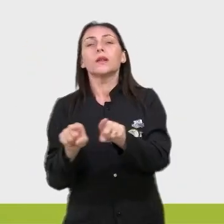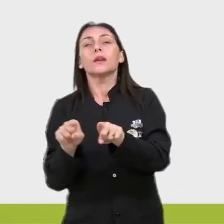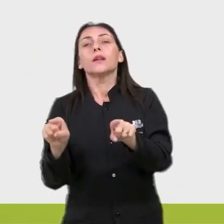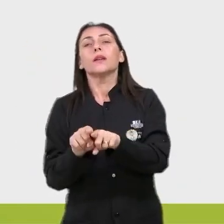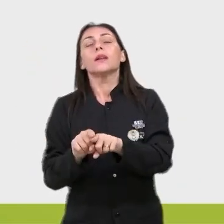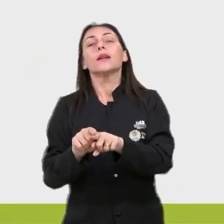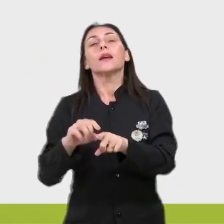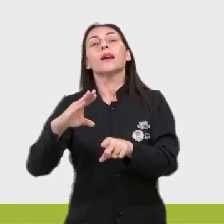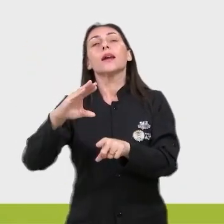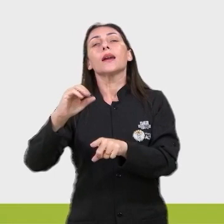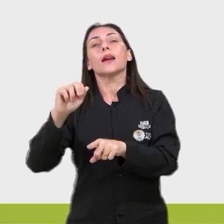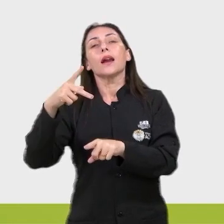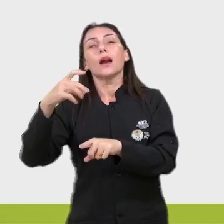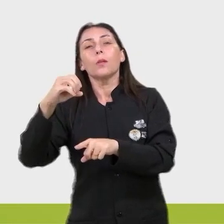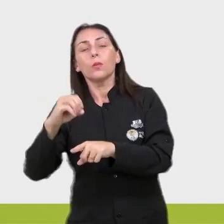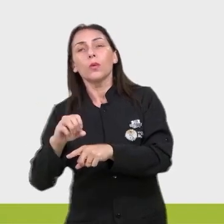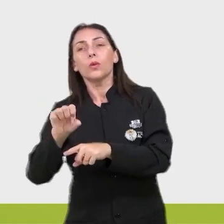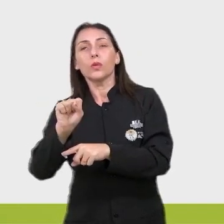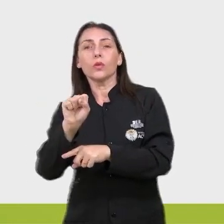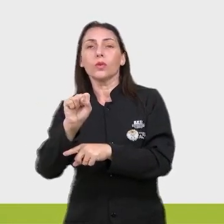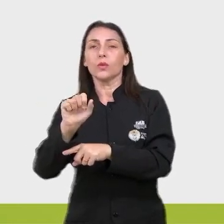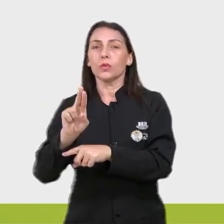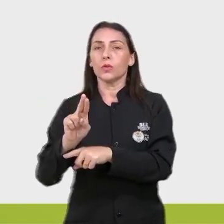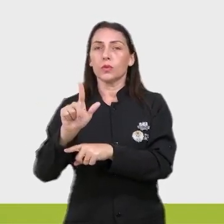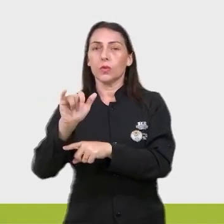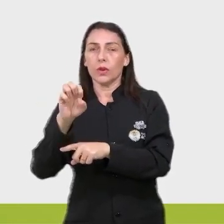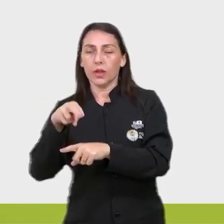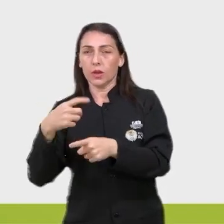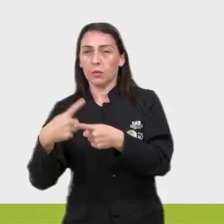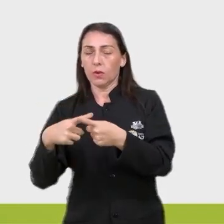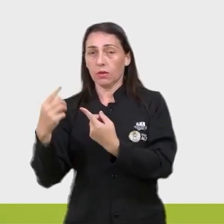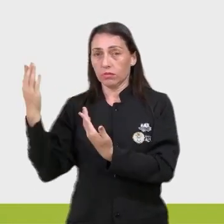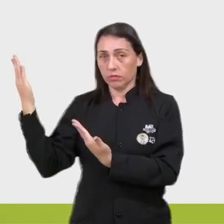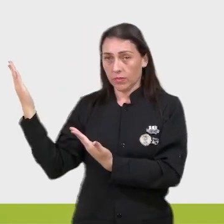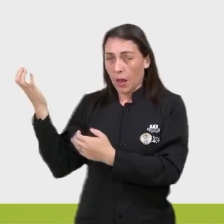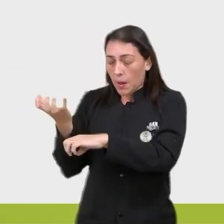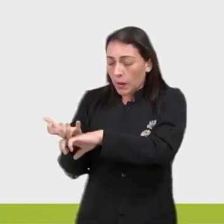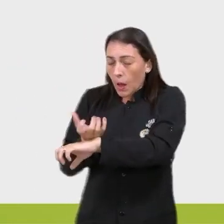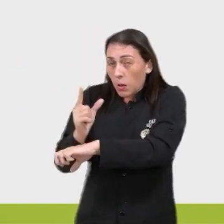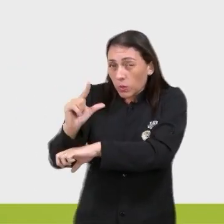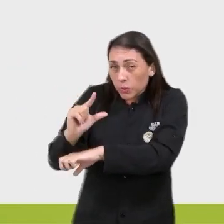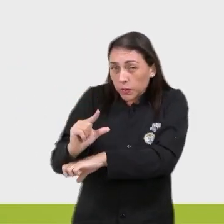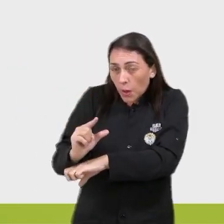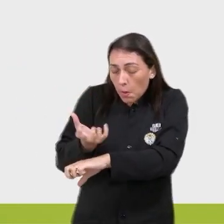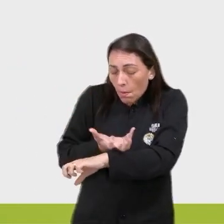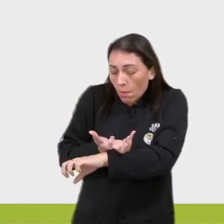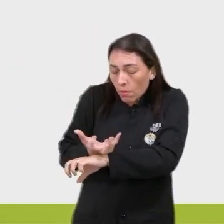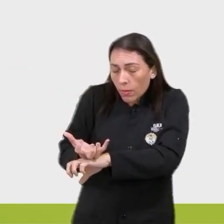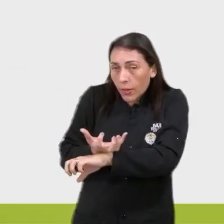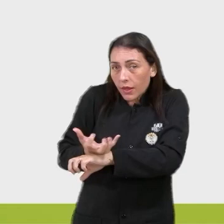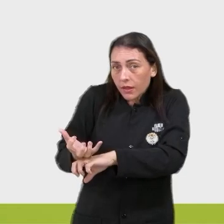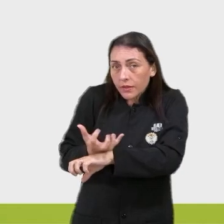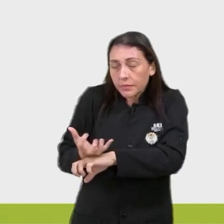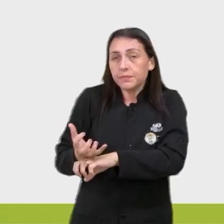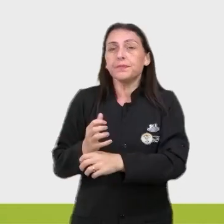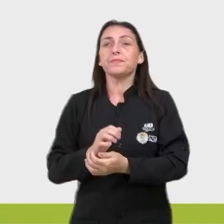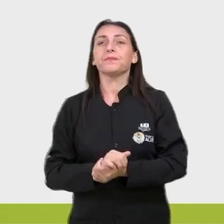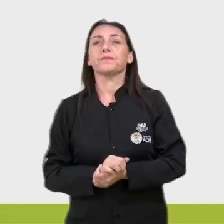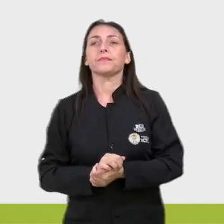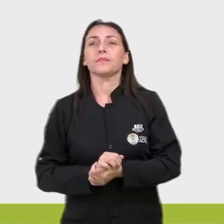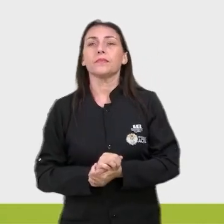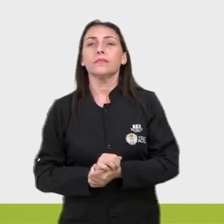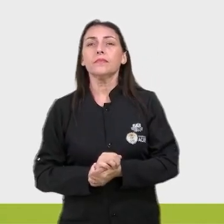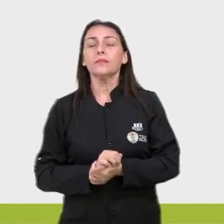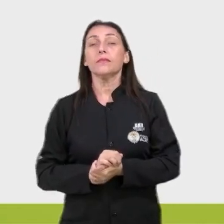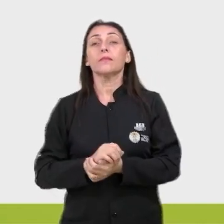campos sulinos, aí pela própria imagem vocês conseguem perceber o porquê, né? É uma vegetação que tem ali bastante vegetação rasteira